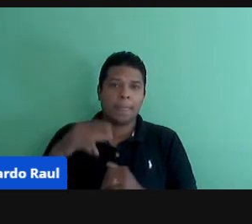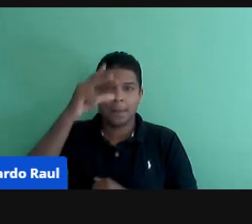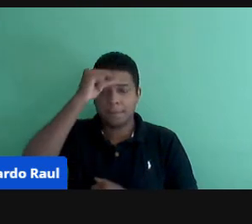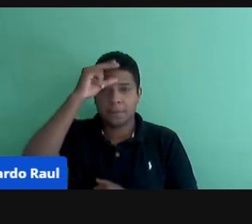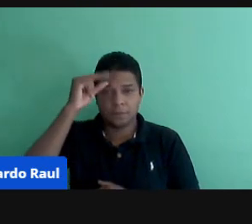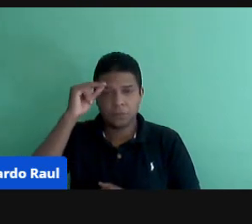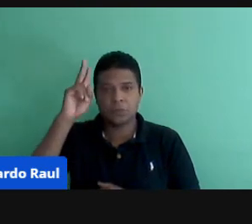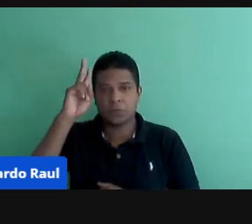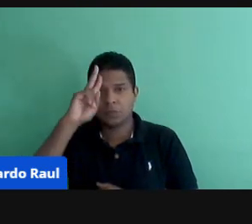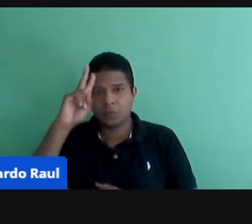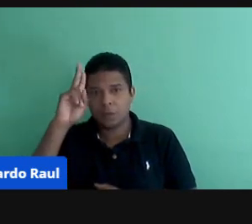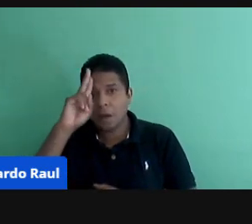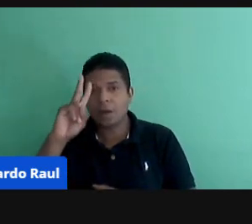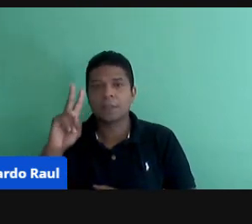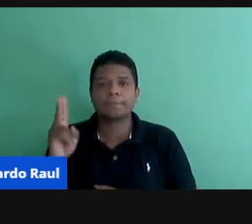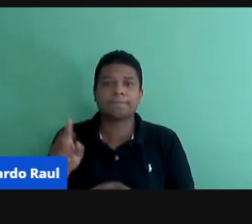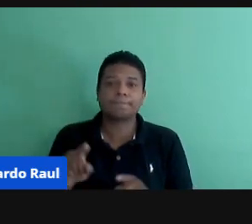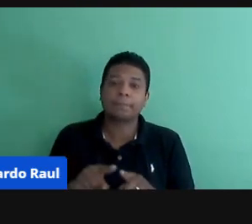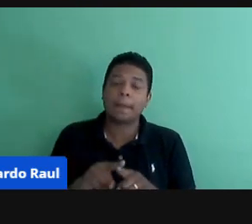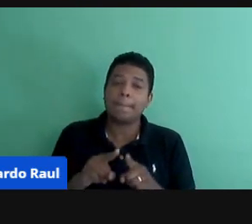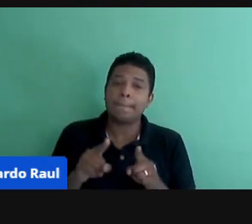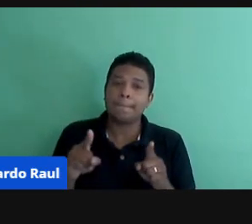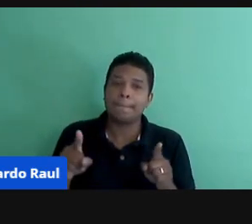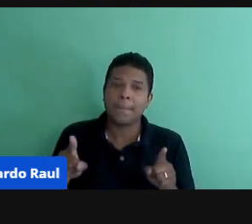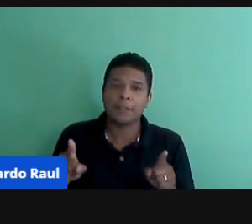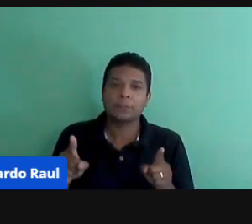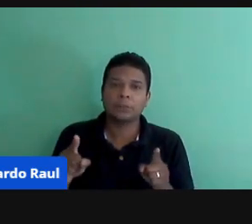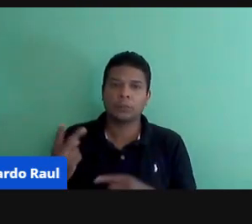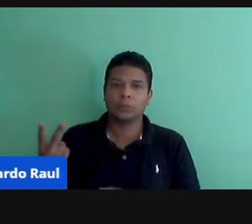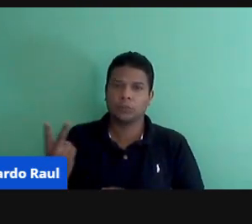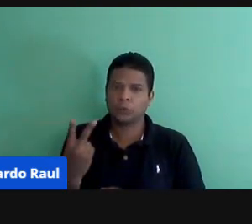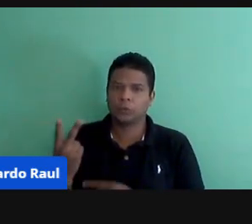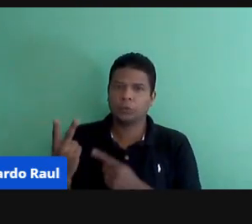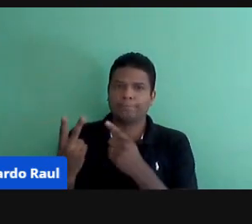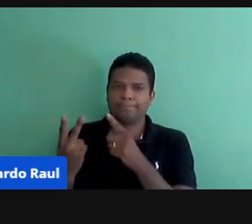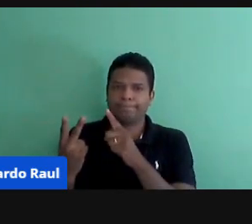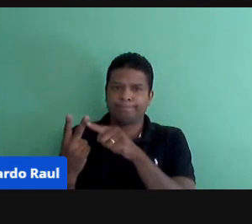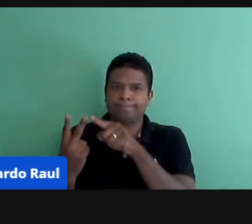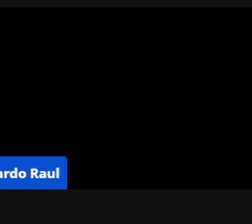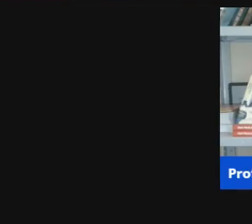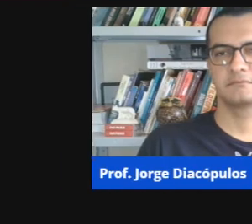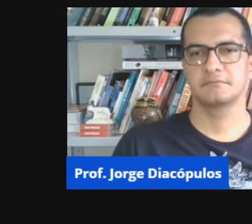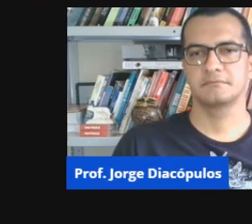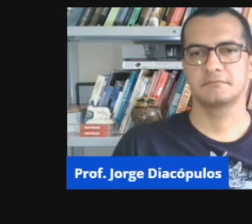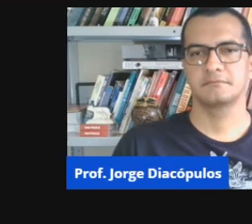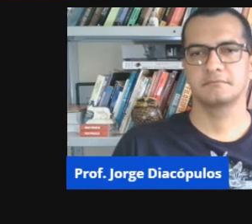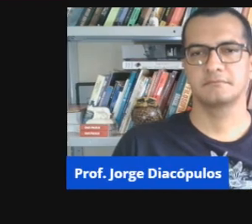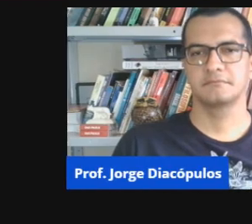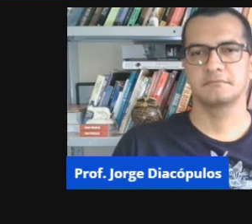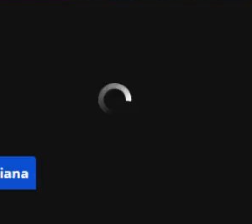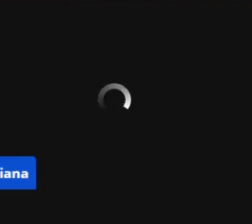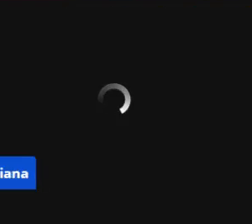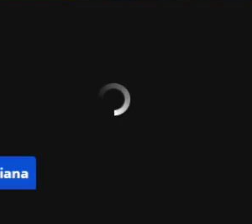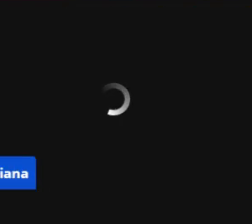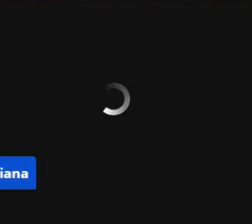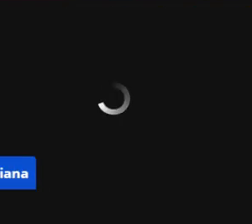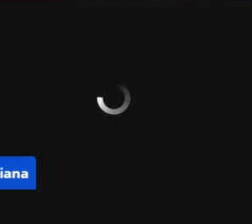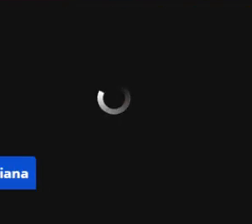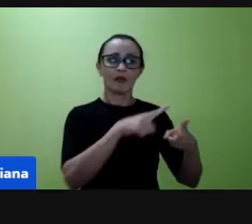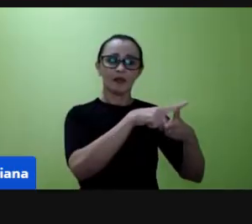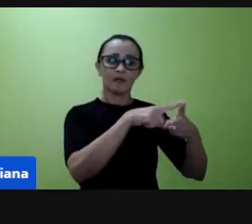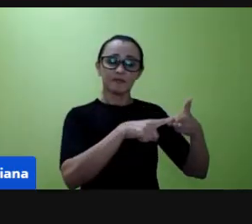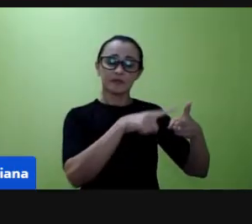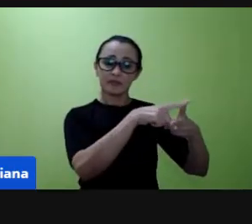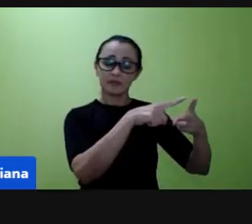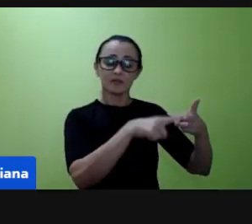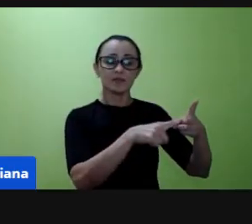no caso. Mas vocês dois, simbolicamente, estão apresentando aqui para nós, ou representando junto a